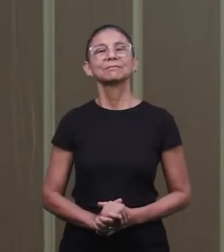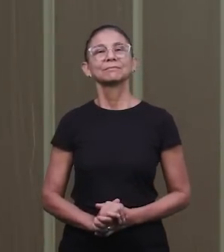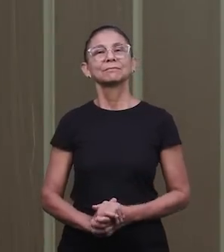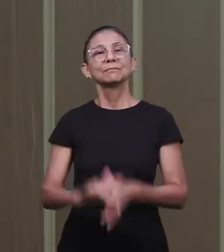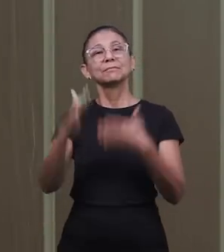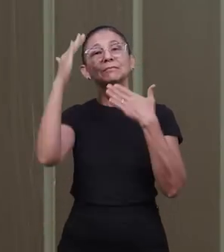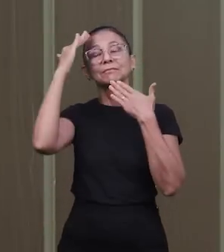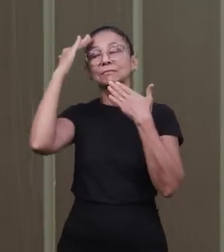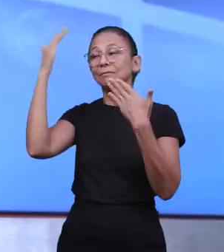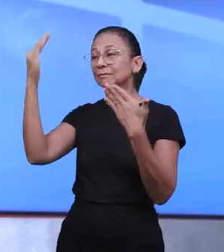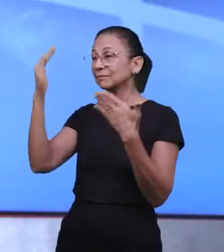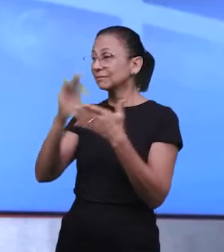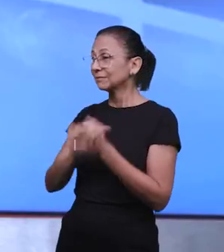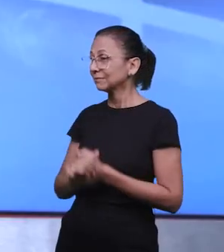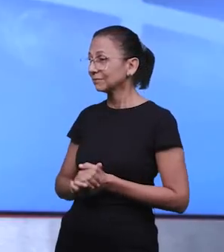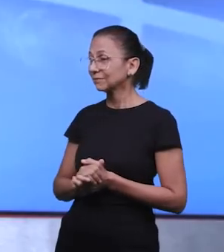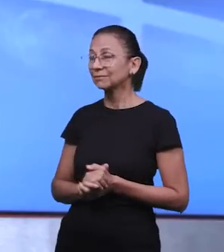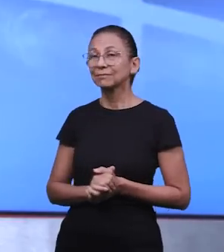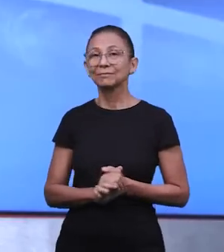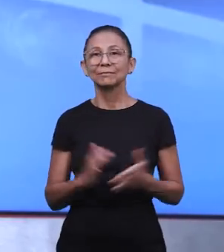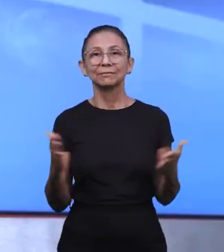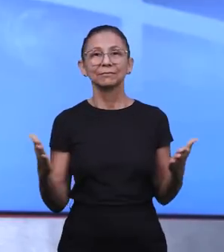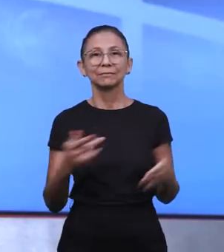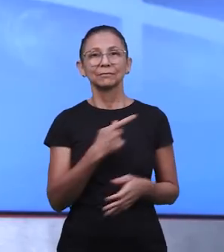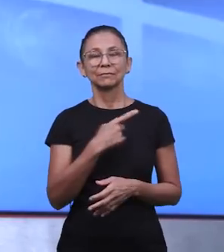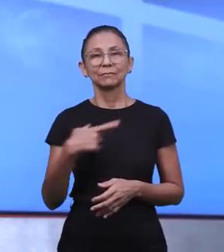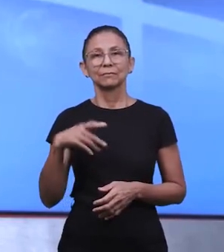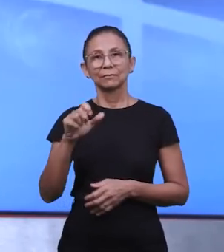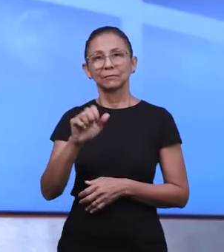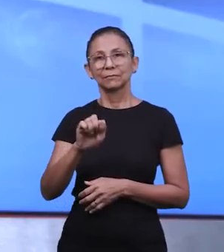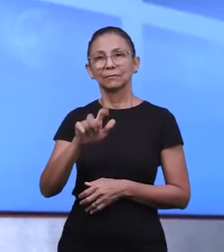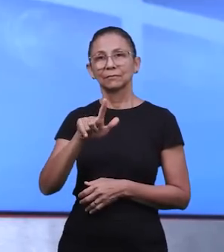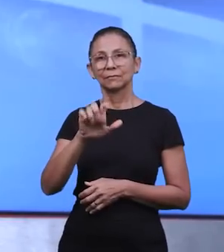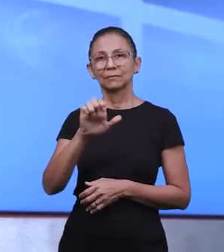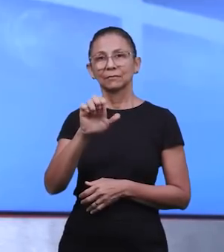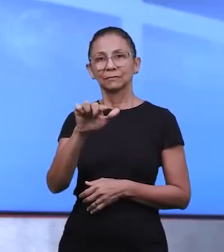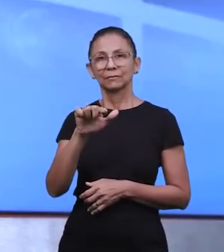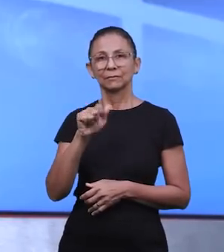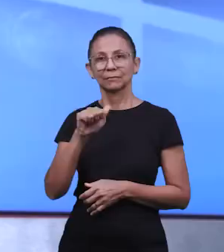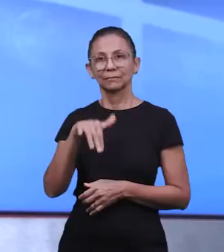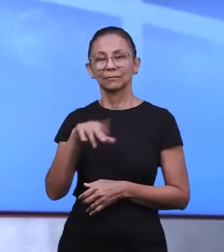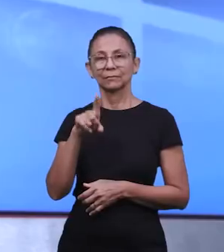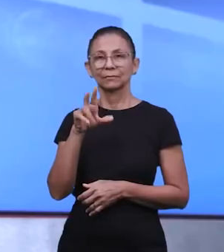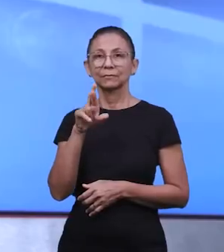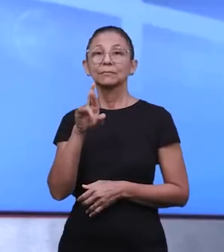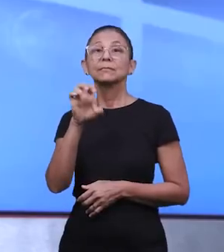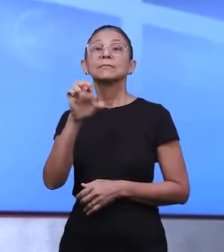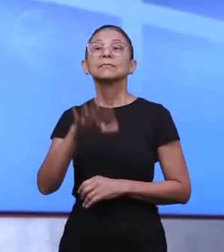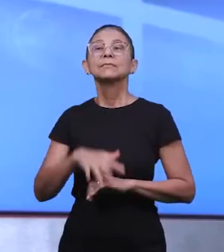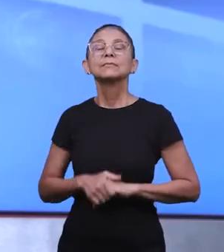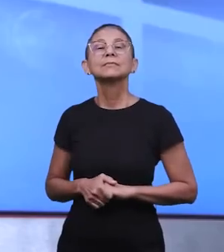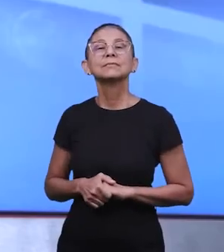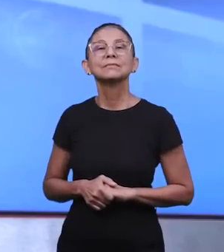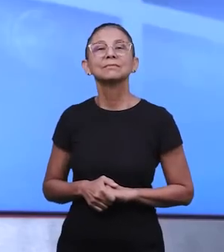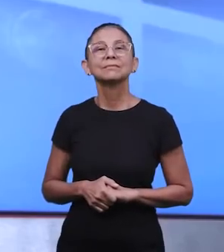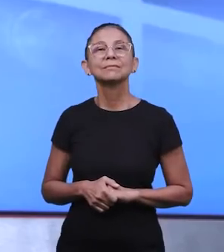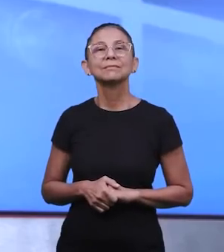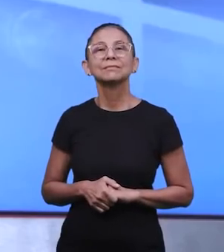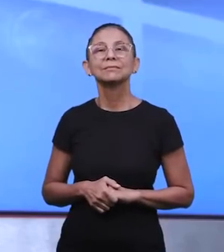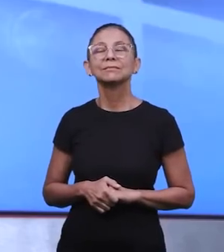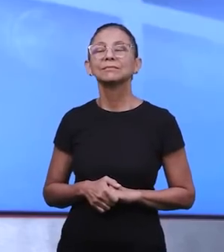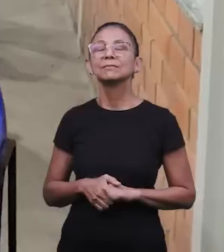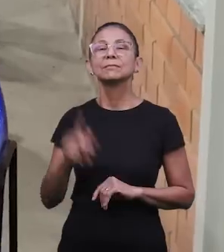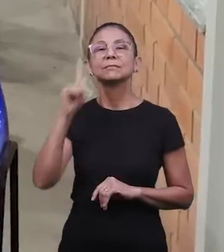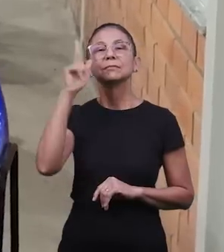Jesus. Jorge. Obrigado, pastor Elimar. Agora vamos falar com o pastor Alexandre, no Rio Grande do Sul. Conta pra gente as